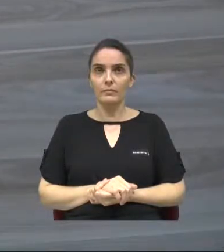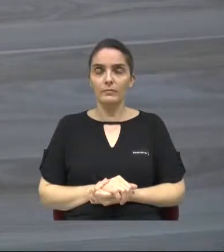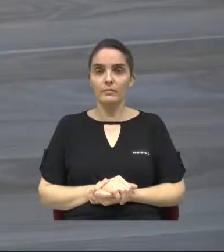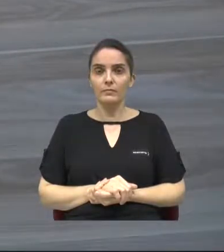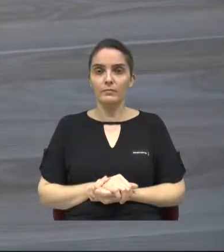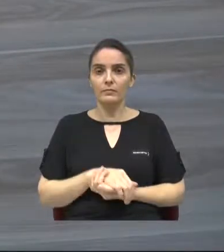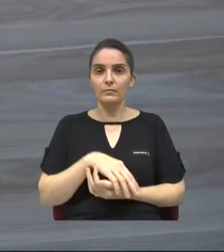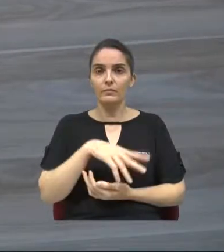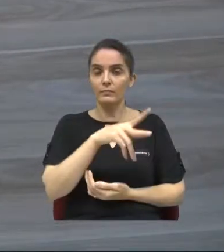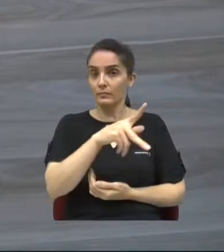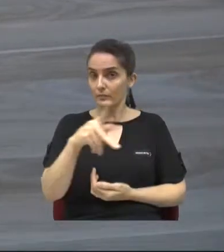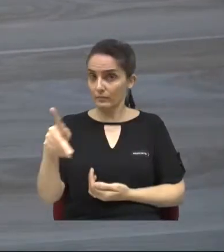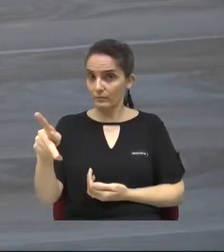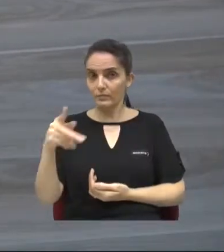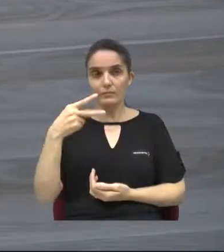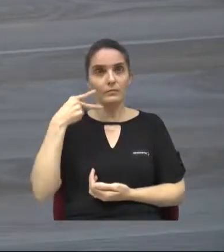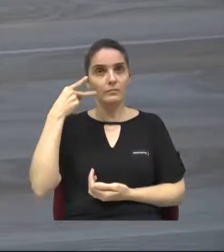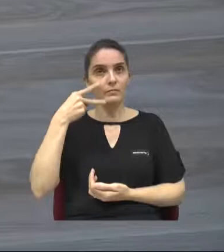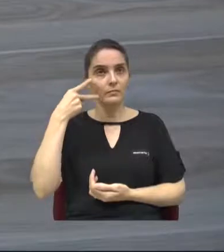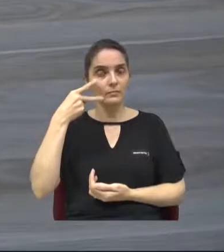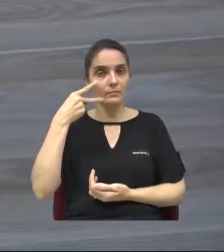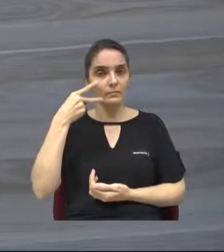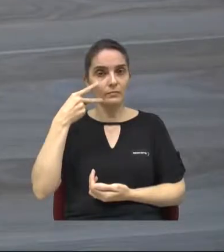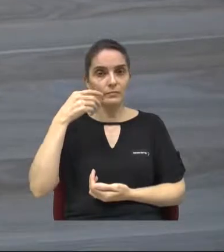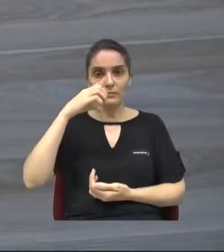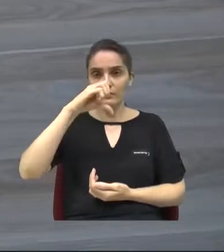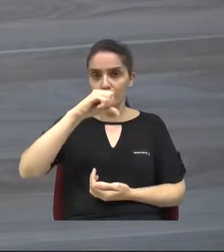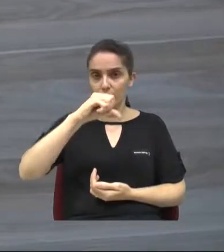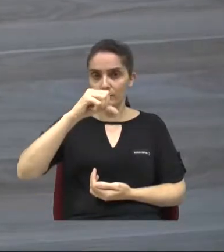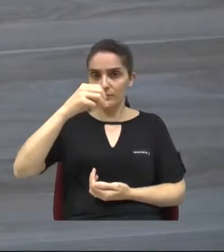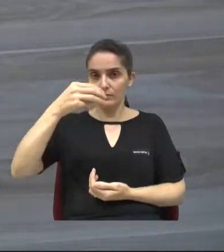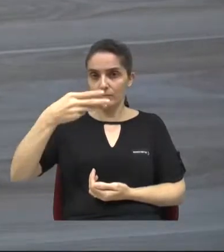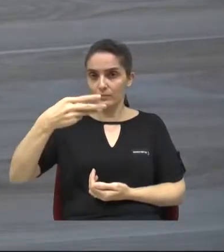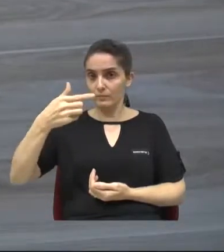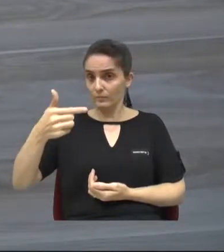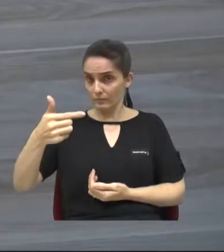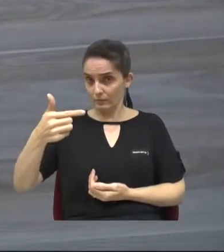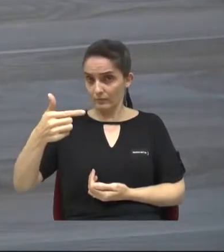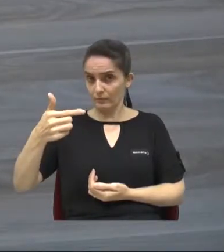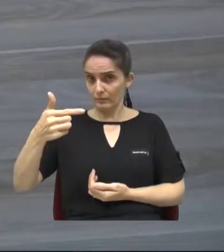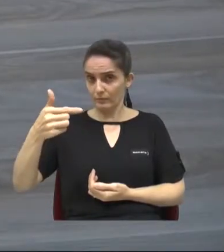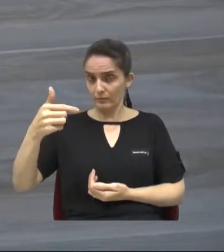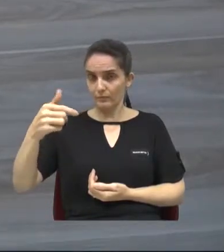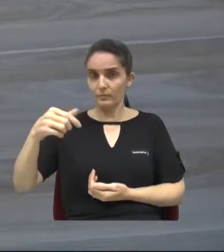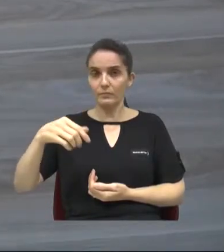Senhor presidente, nobres pares, estou com 9 minutos e